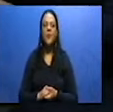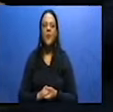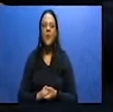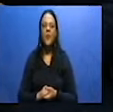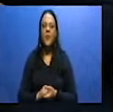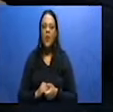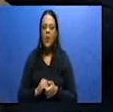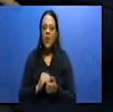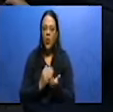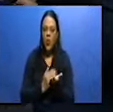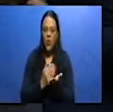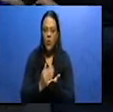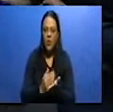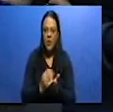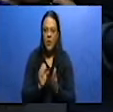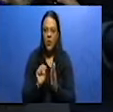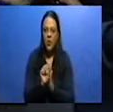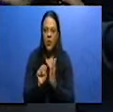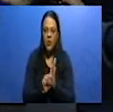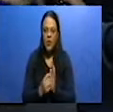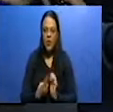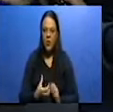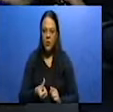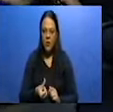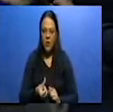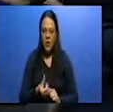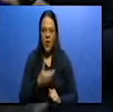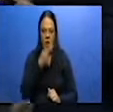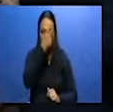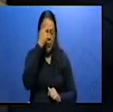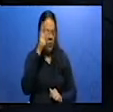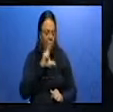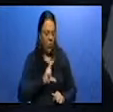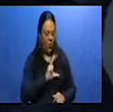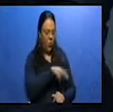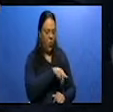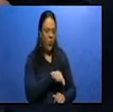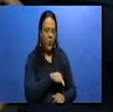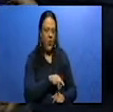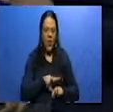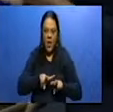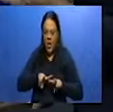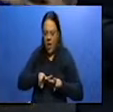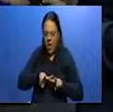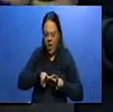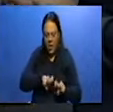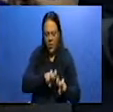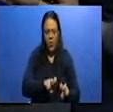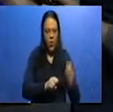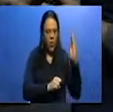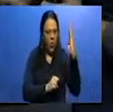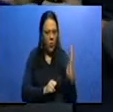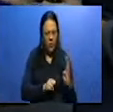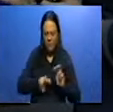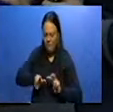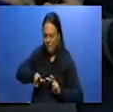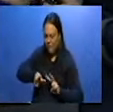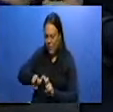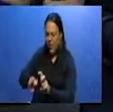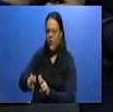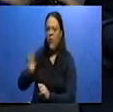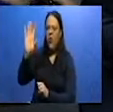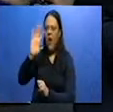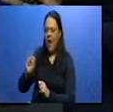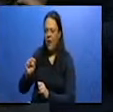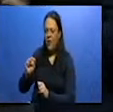No início do século XVI, os portugueses, além de explorar terras brasileiras, também exploravam a África e desenvolviam o comércio de